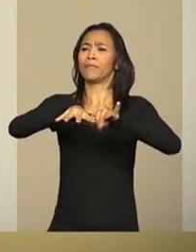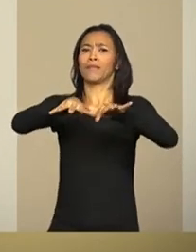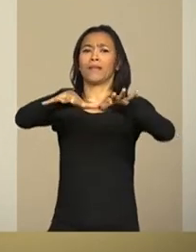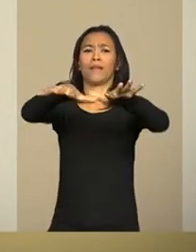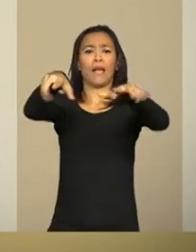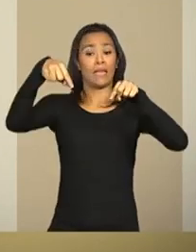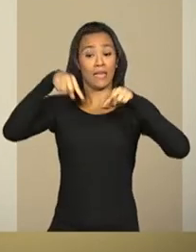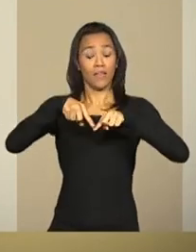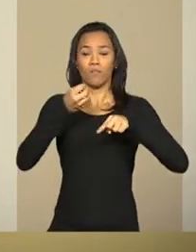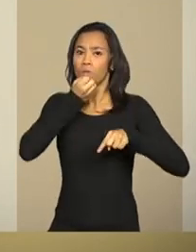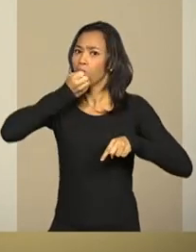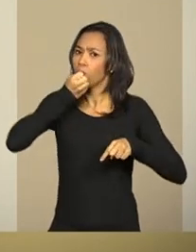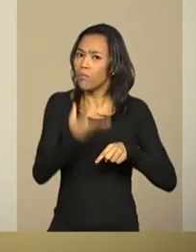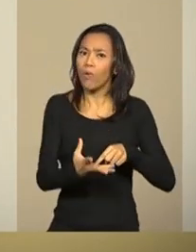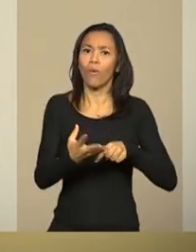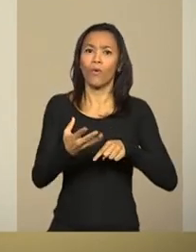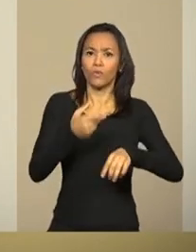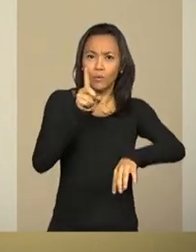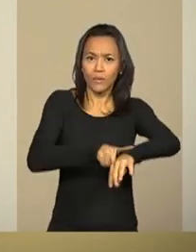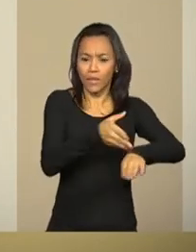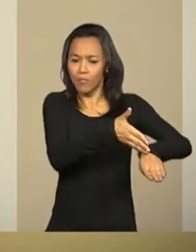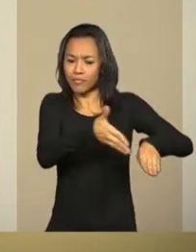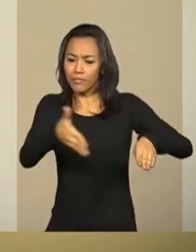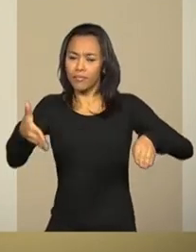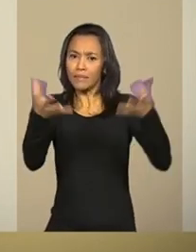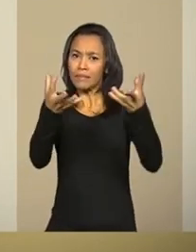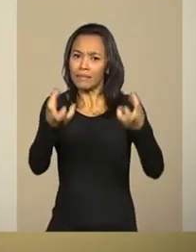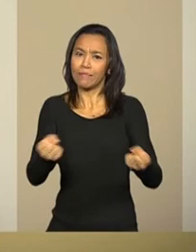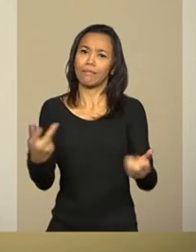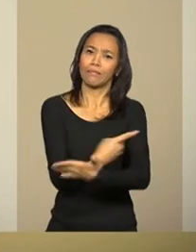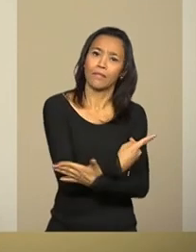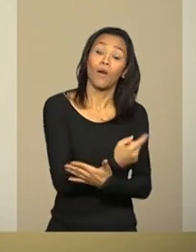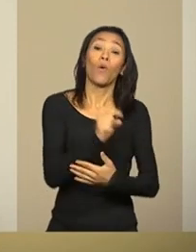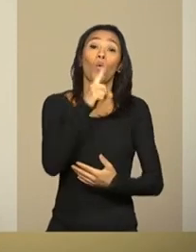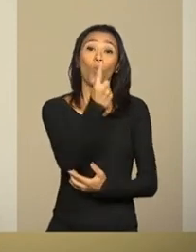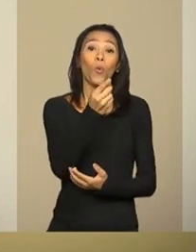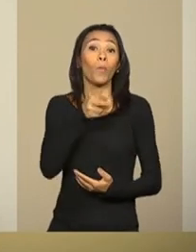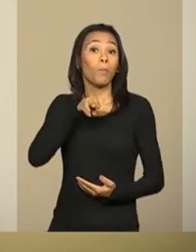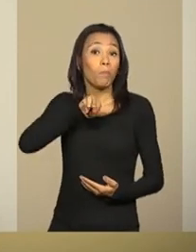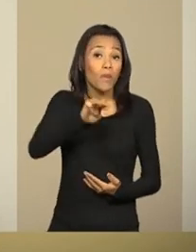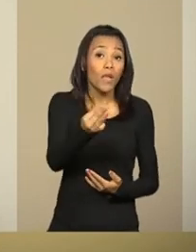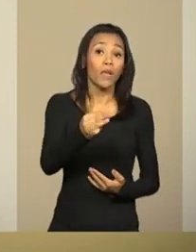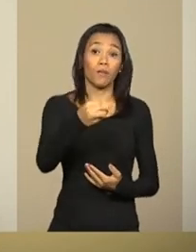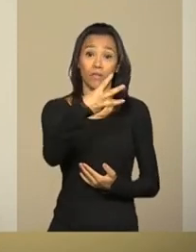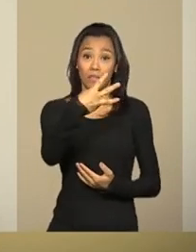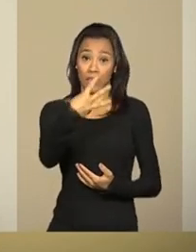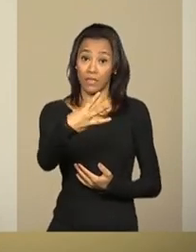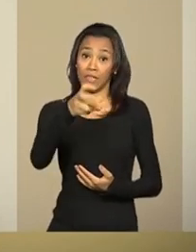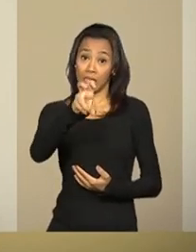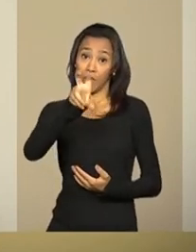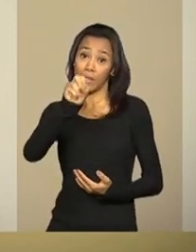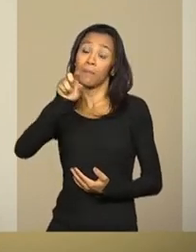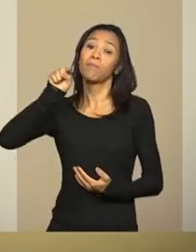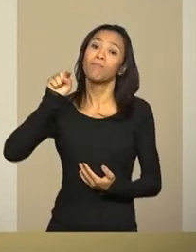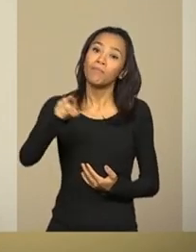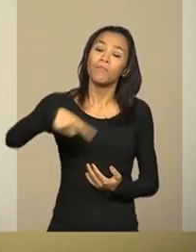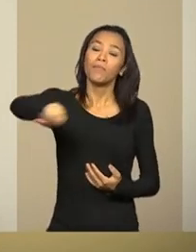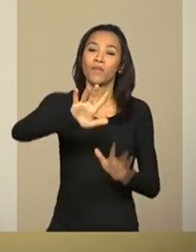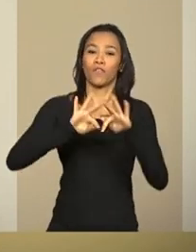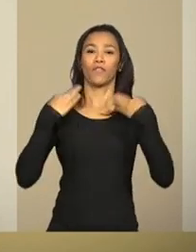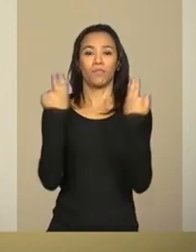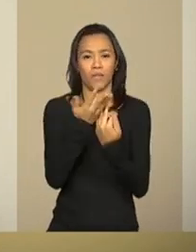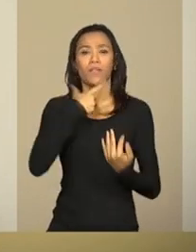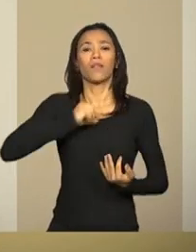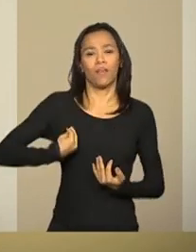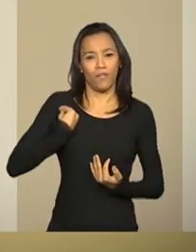mostrou muito efetivo durante a seca. Vamos beneficiar 1 milhão e 350 mil famílias de agricultores do semiárido